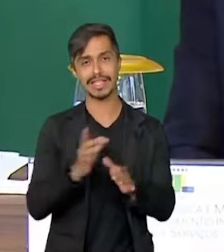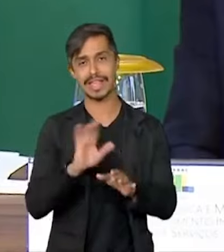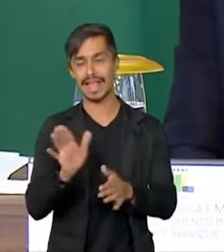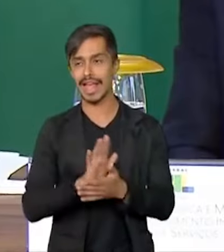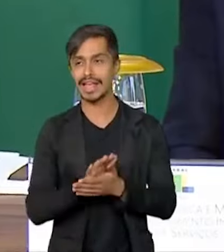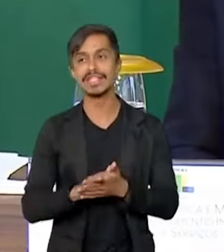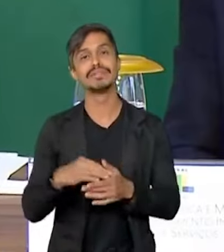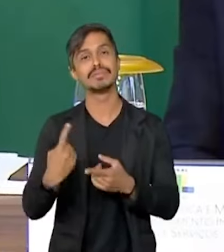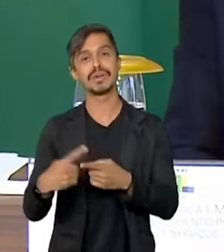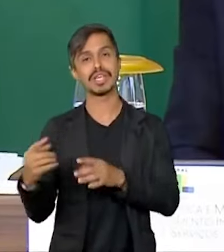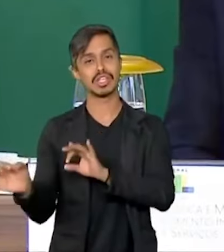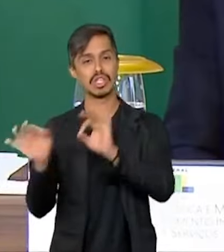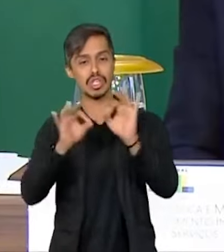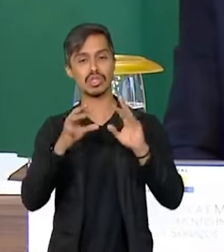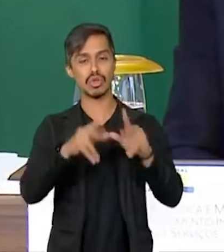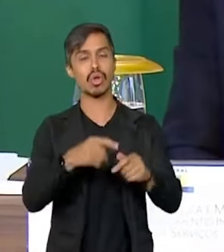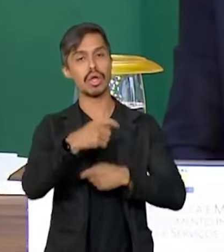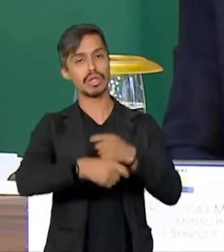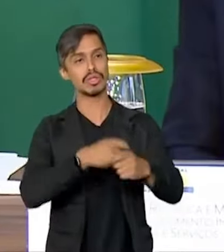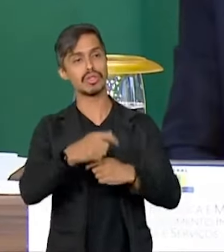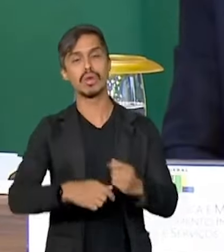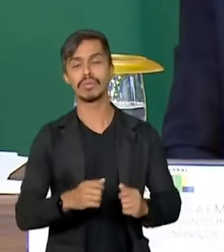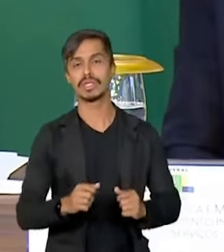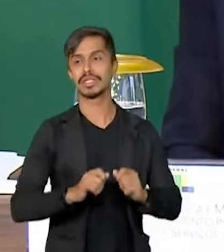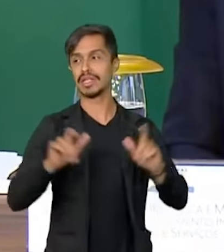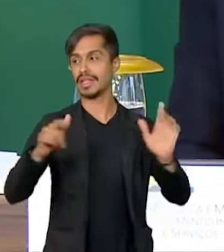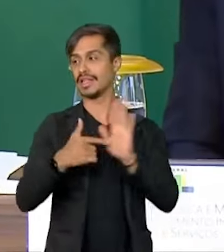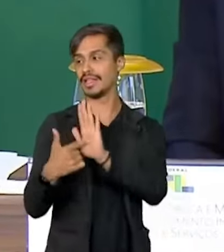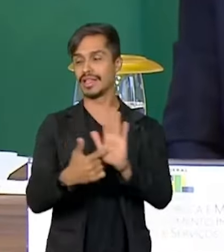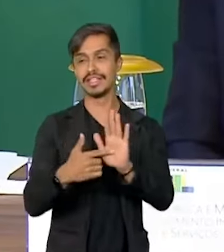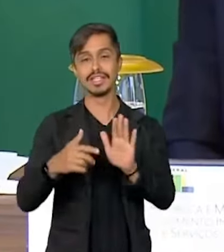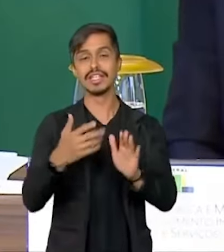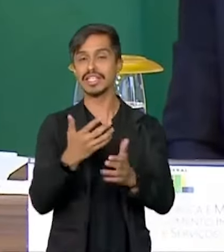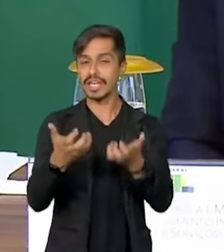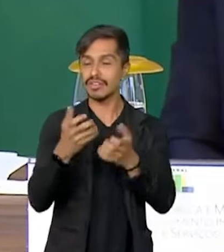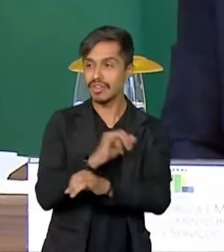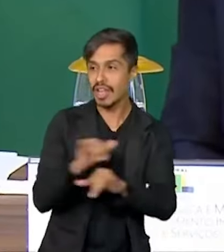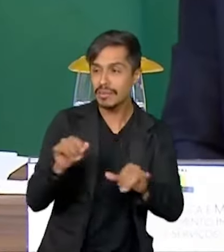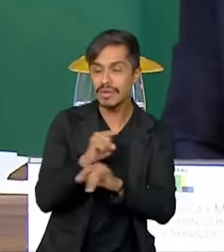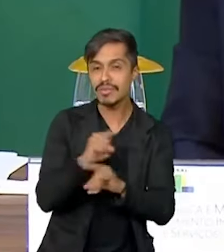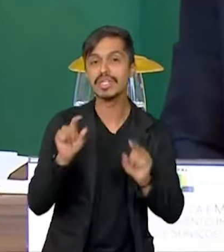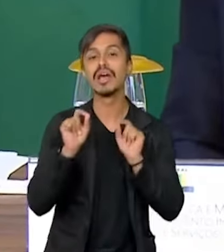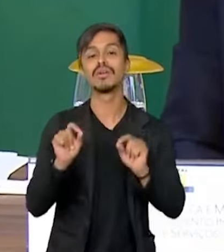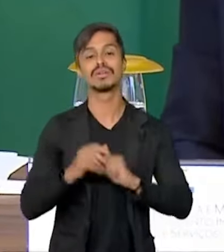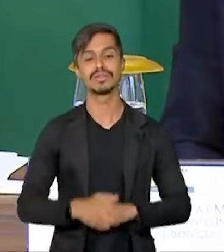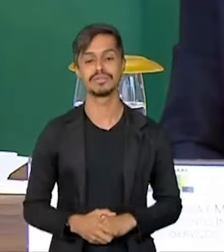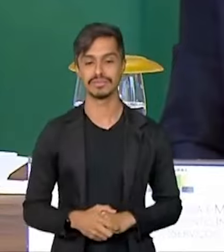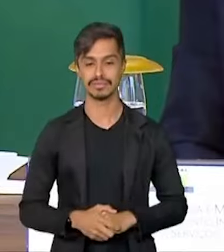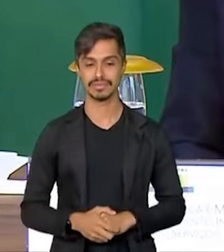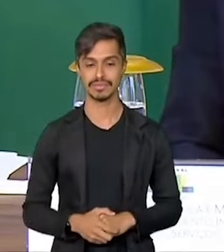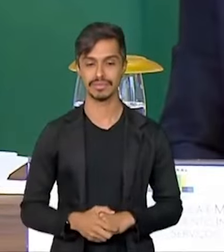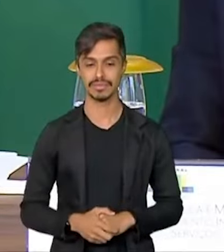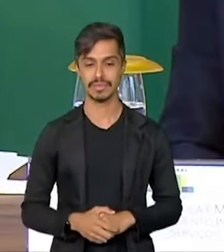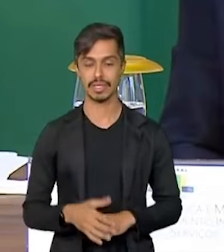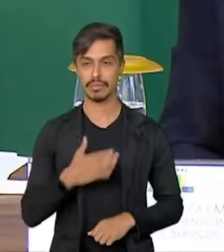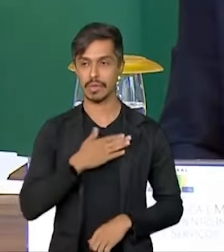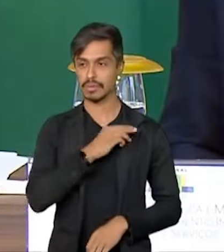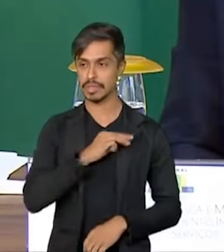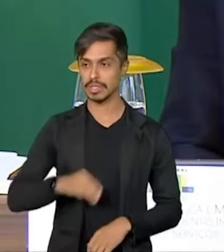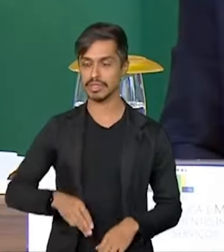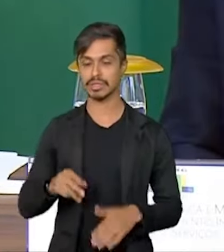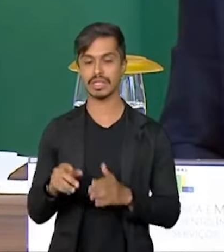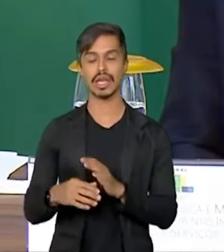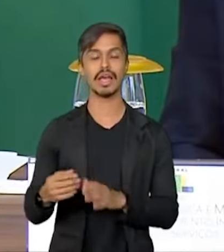acompanhar e saber o que está acontecendo na economia brasileira. E dizer para vocês uma coisa, sabe, já falou meu ministro da